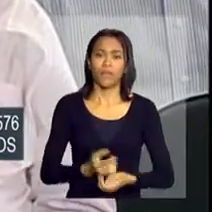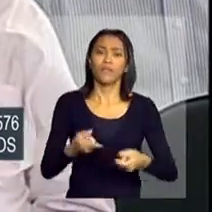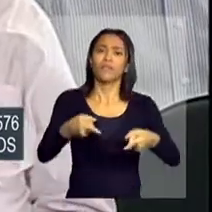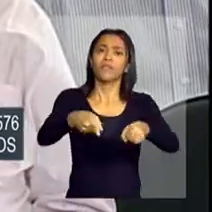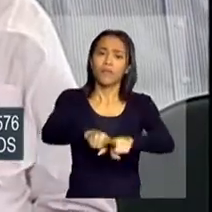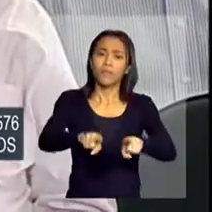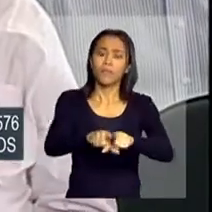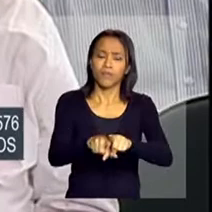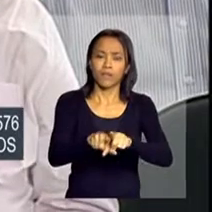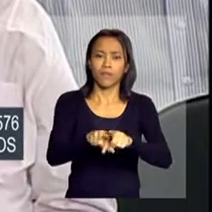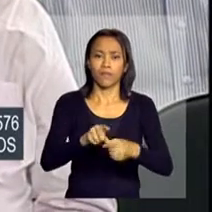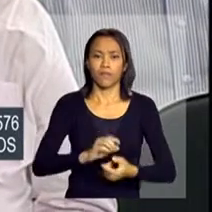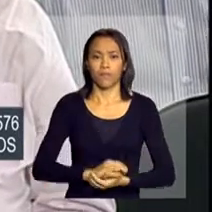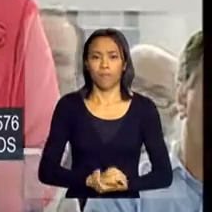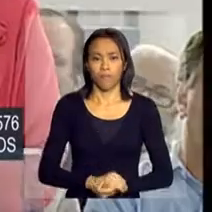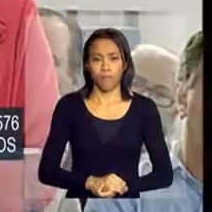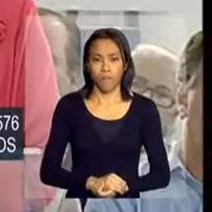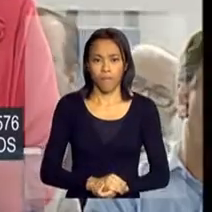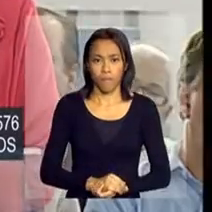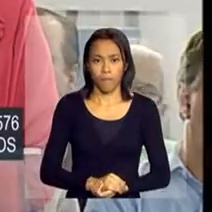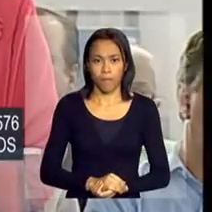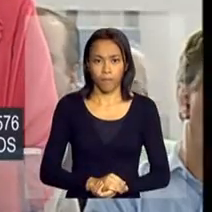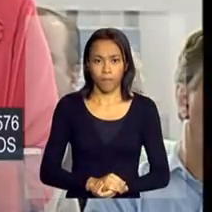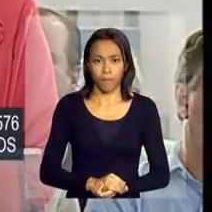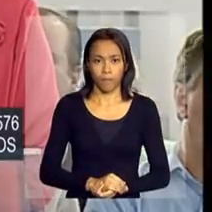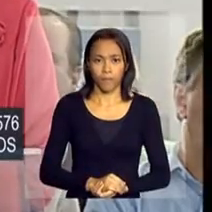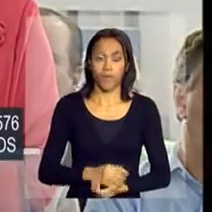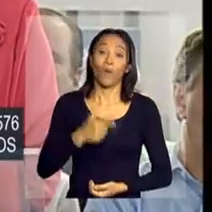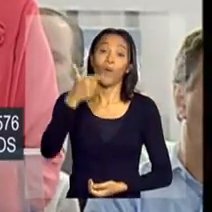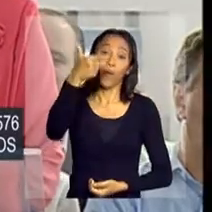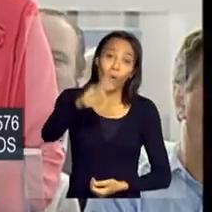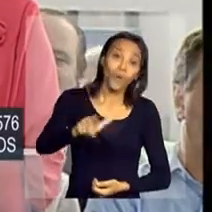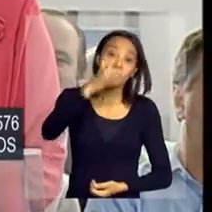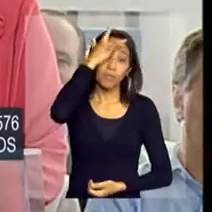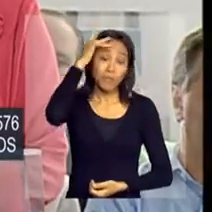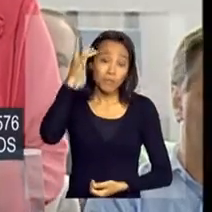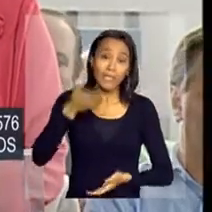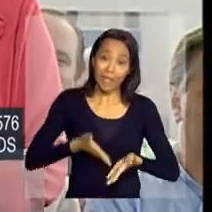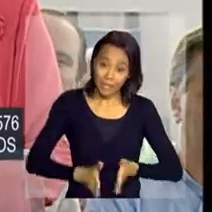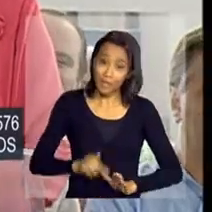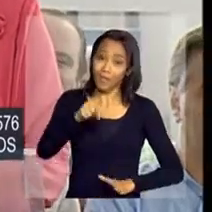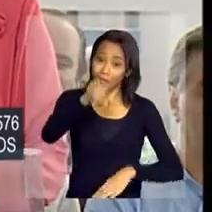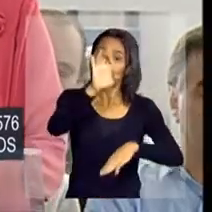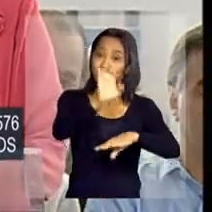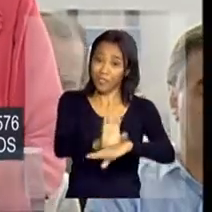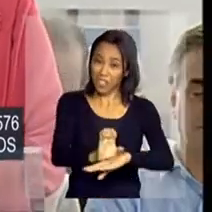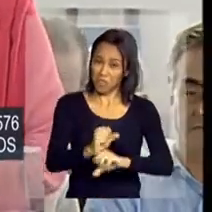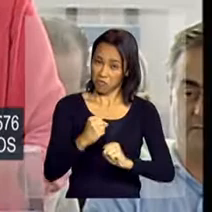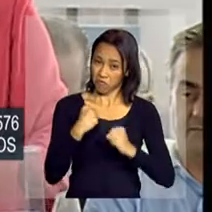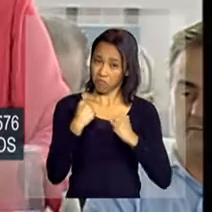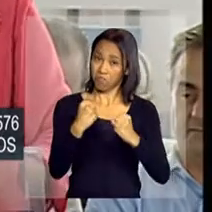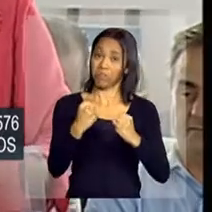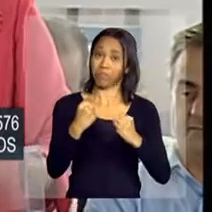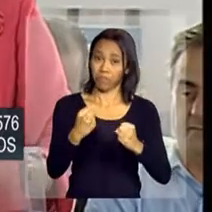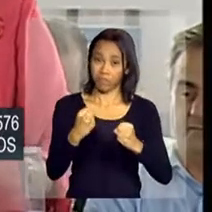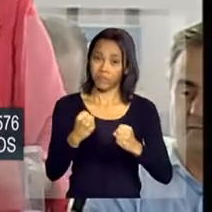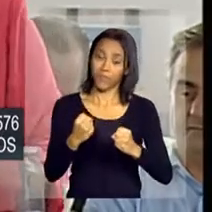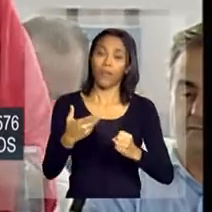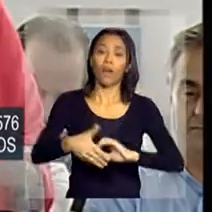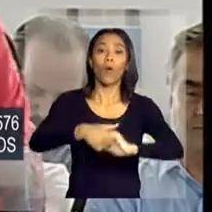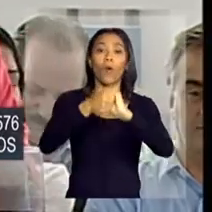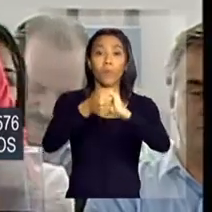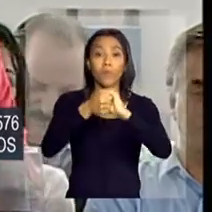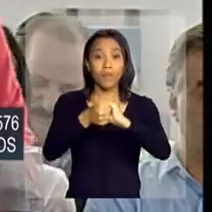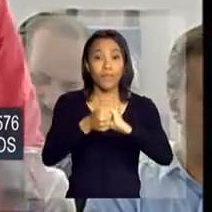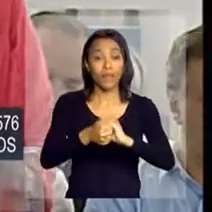Também um paraibano de fibra. Queria cumprimentar o ministro